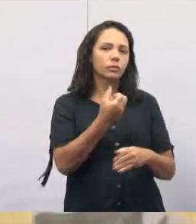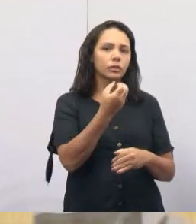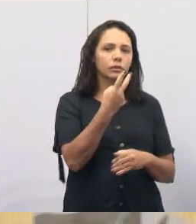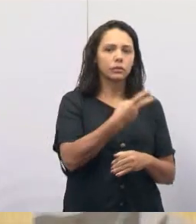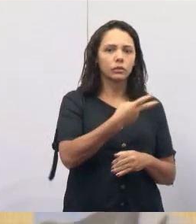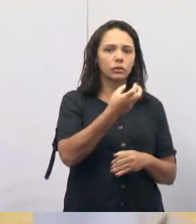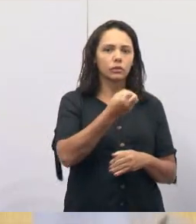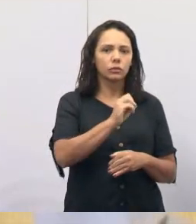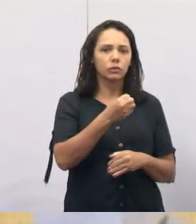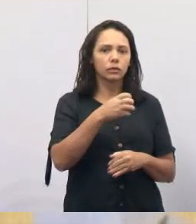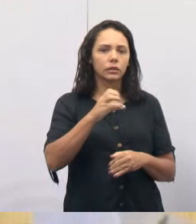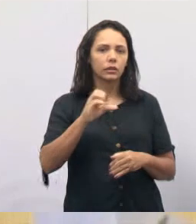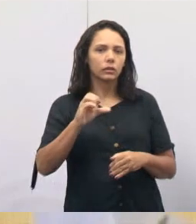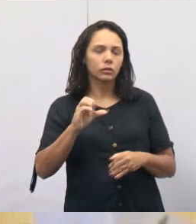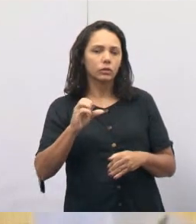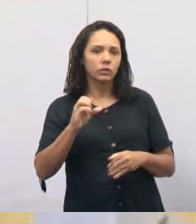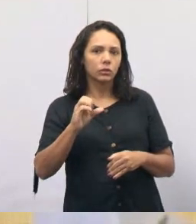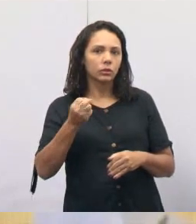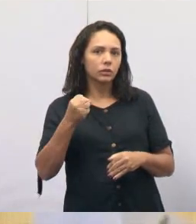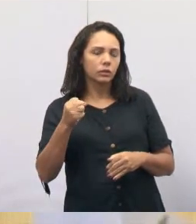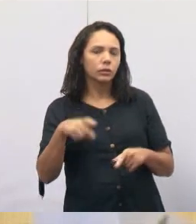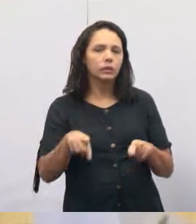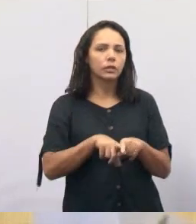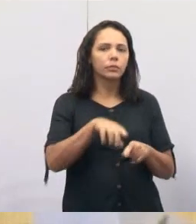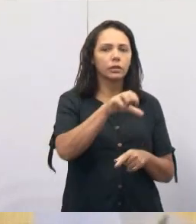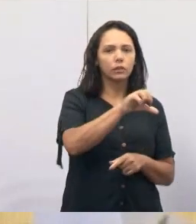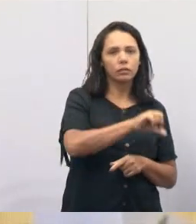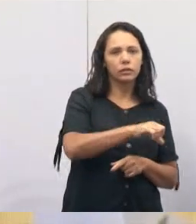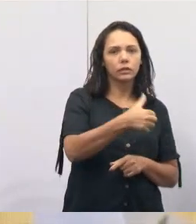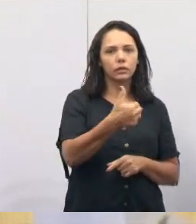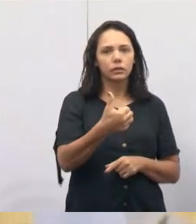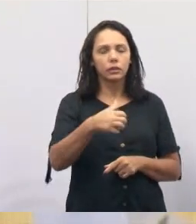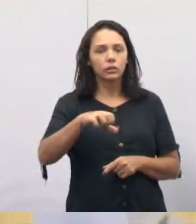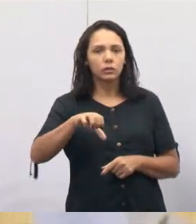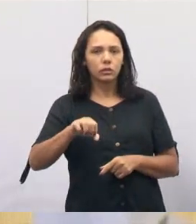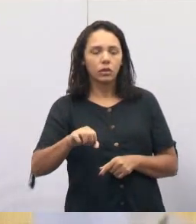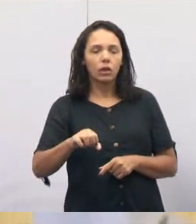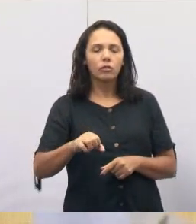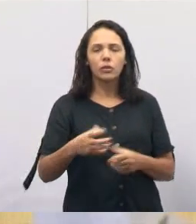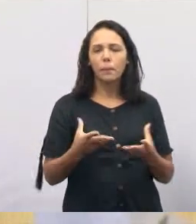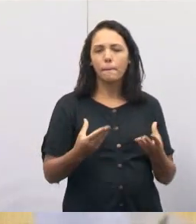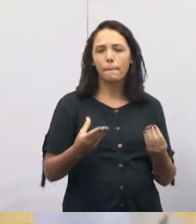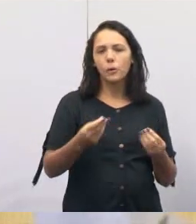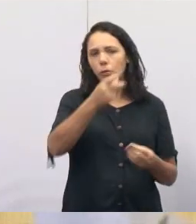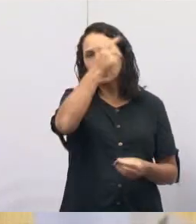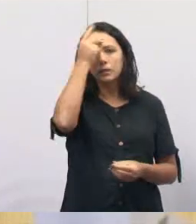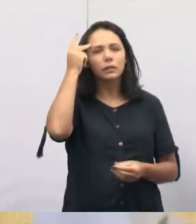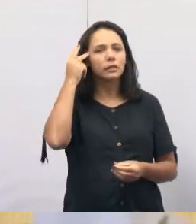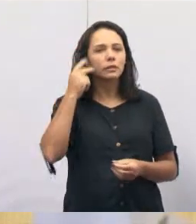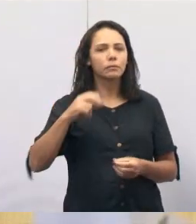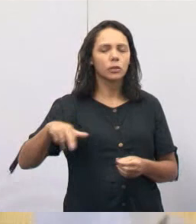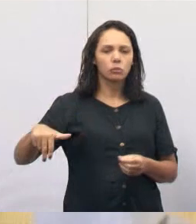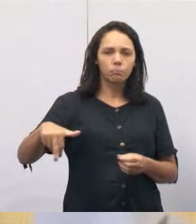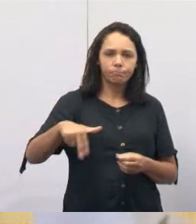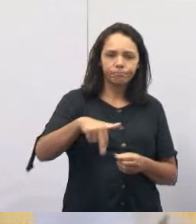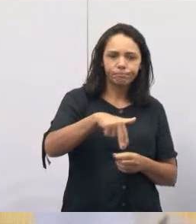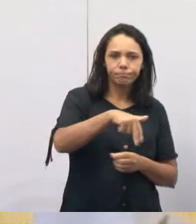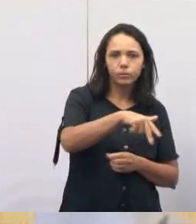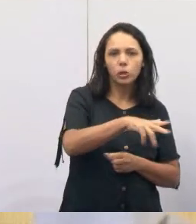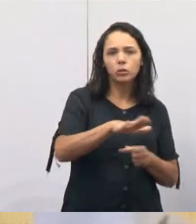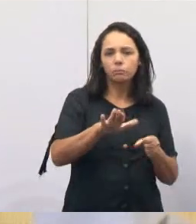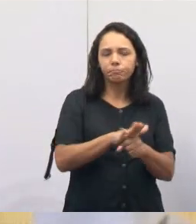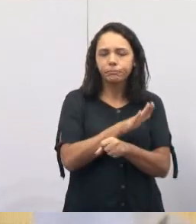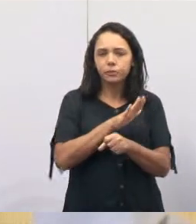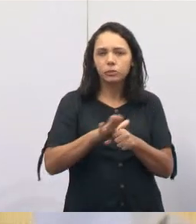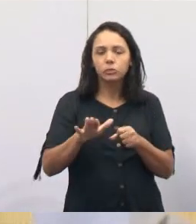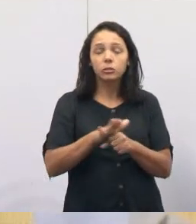e 919, onde também é grande o fluxo de pedestres, inclusive no final de semana. Considerando que